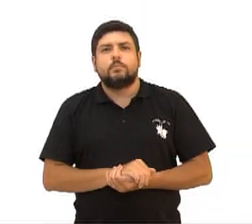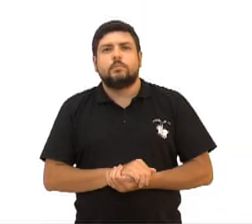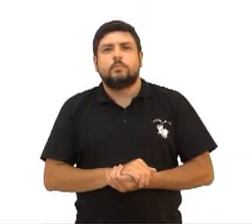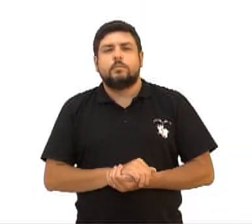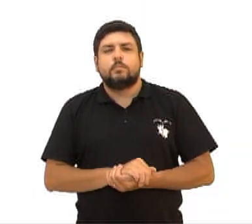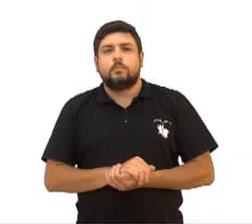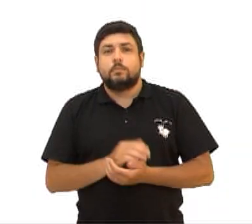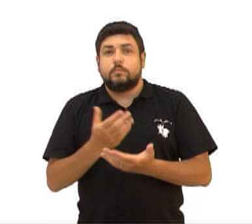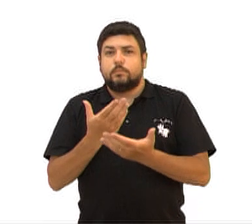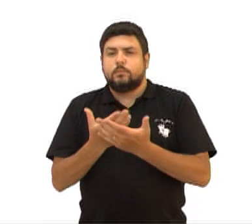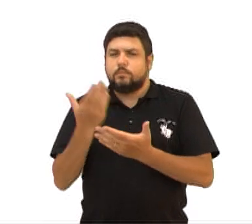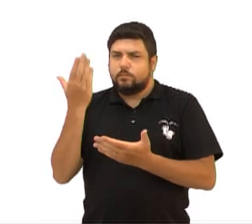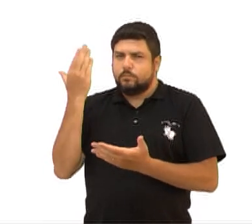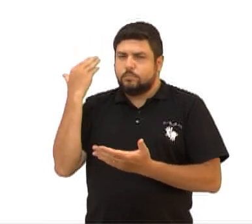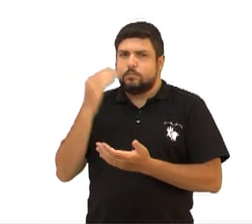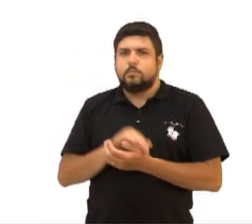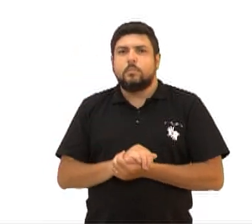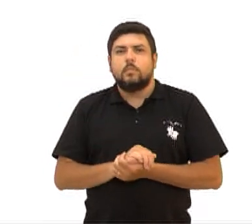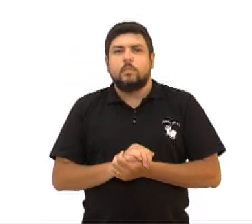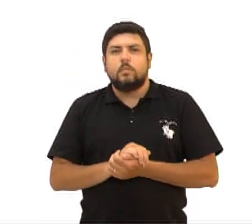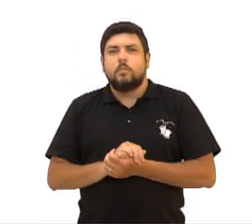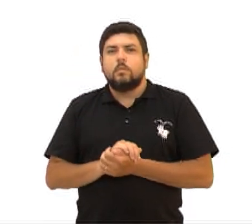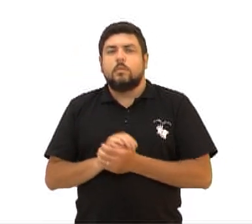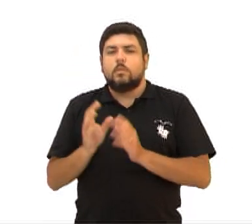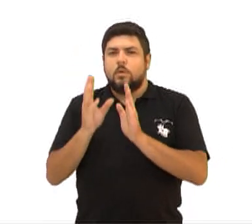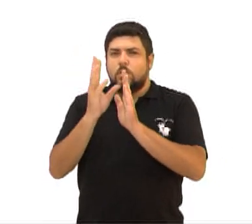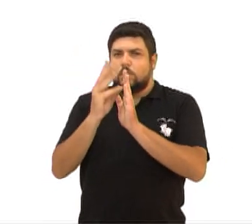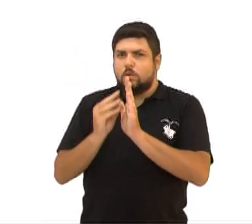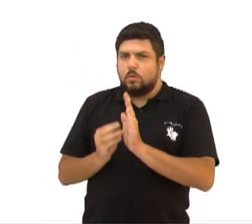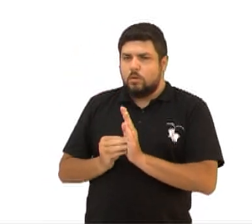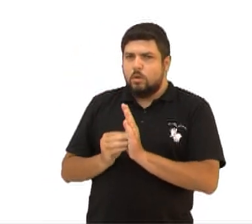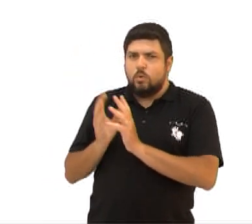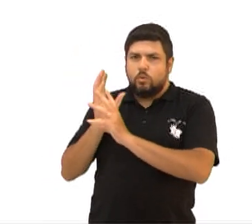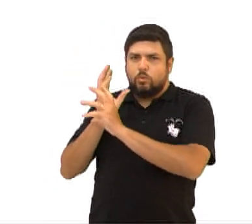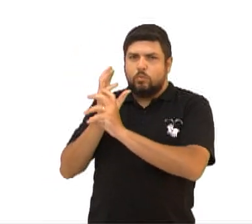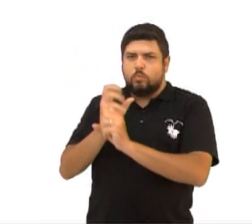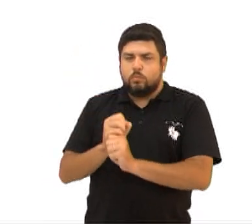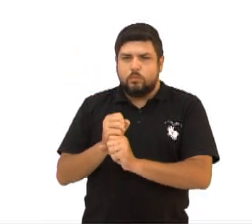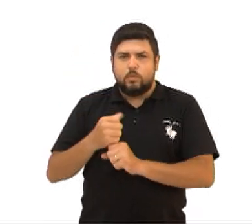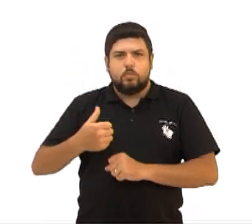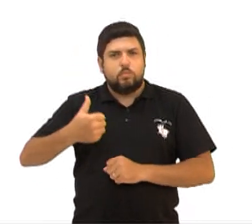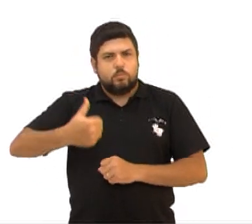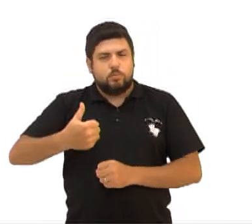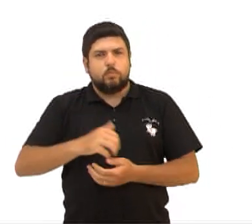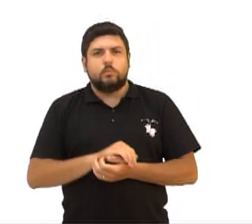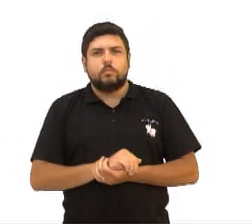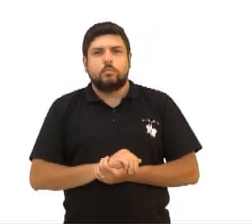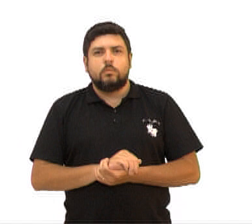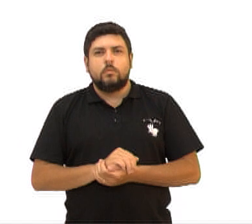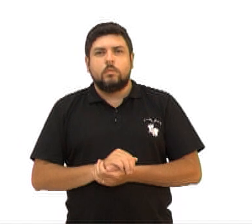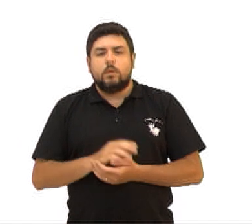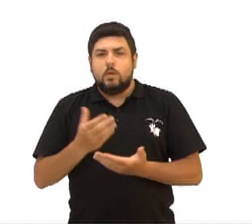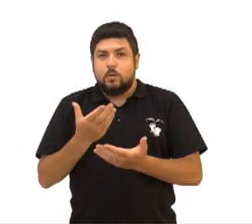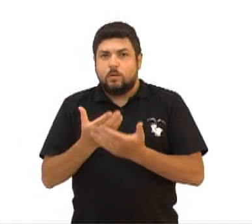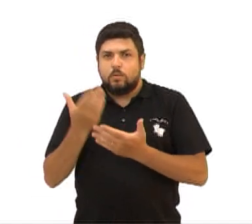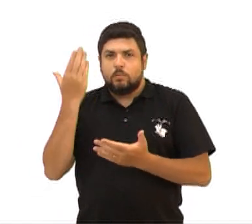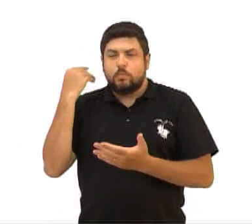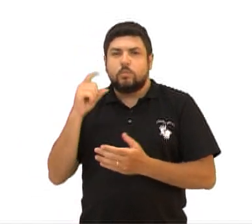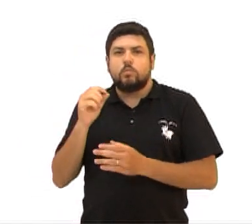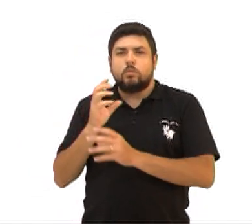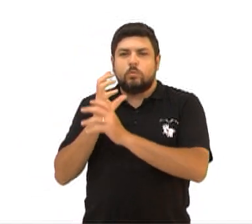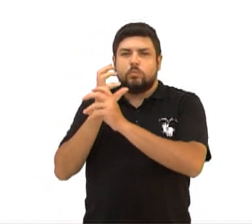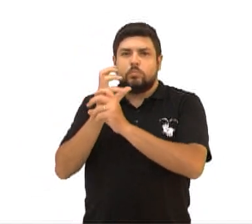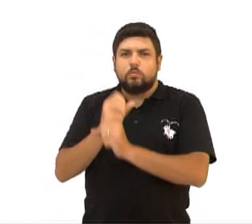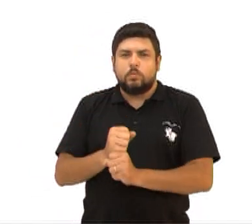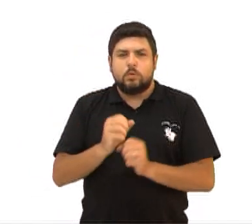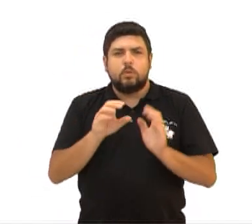Aula anterior, retomada de conteúdos 1. Então, na aula anterior, nós já começamos a fazer a revisão de